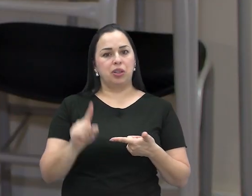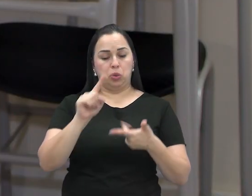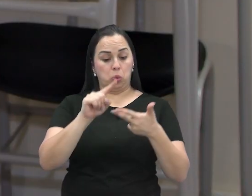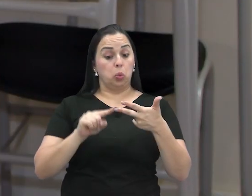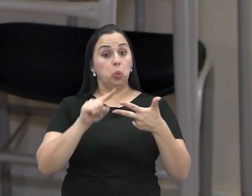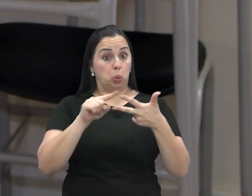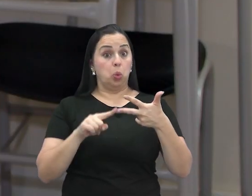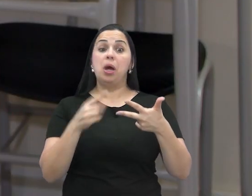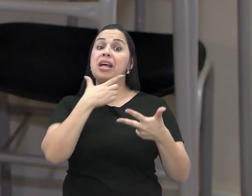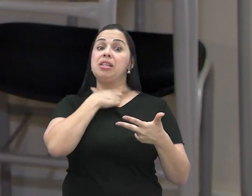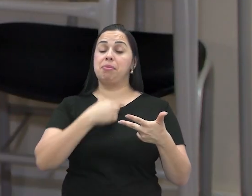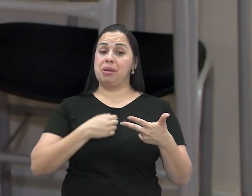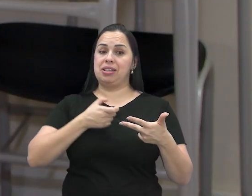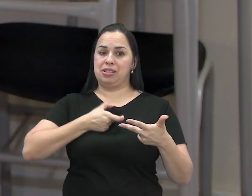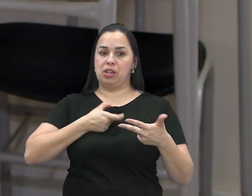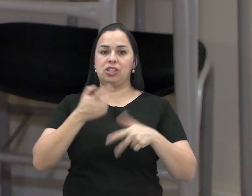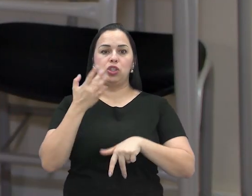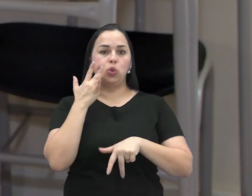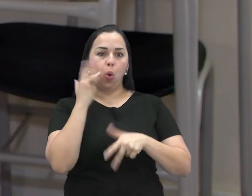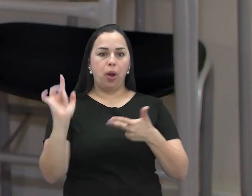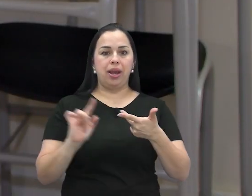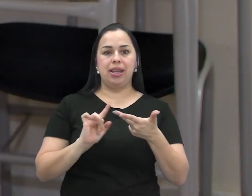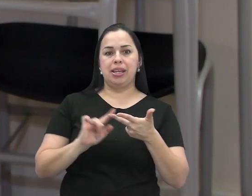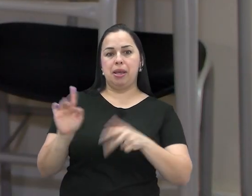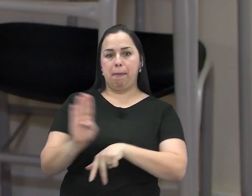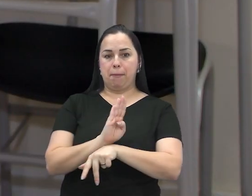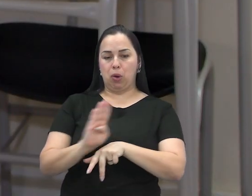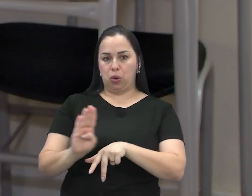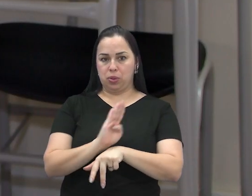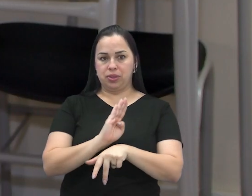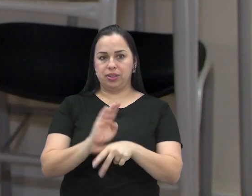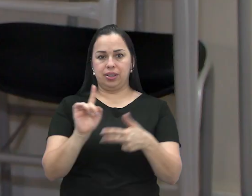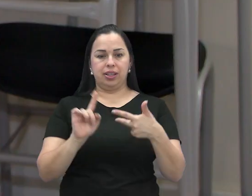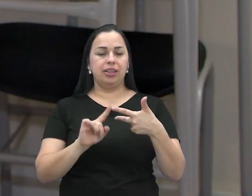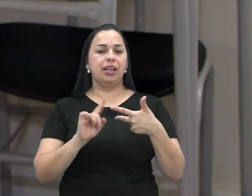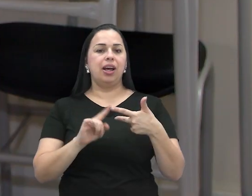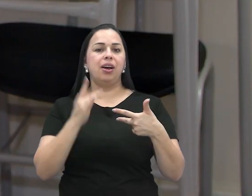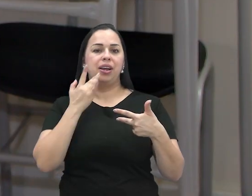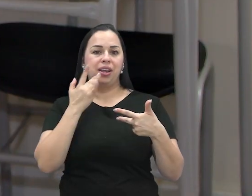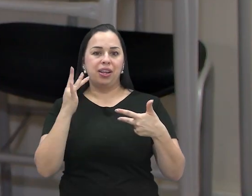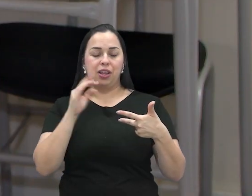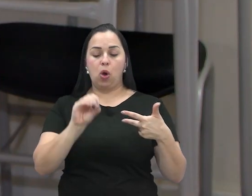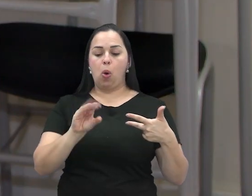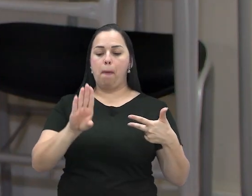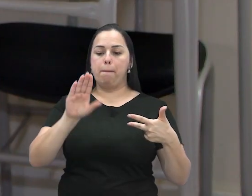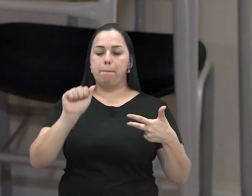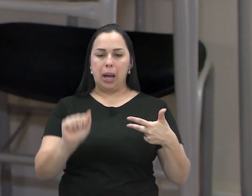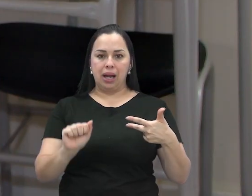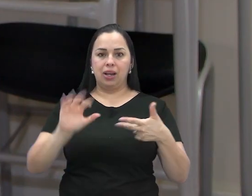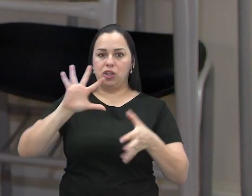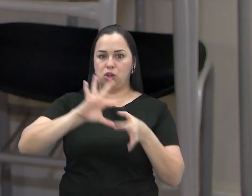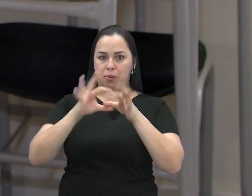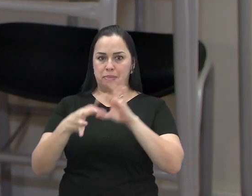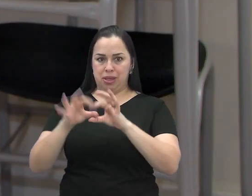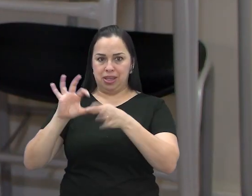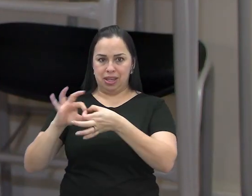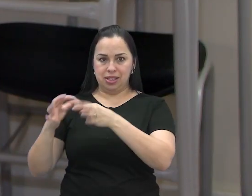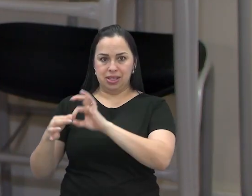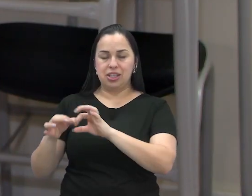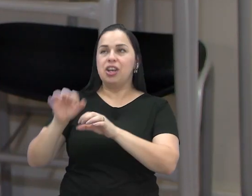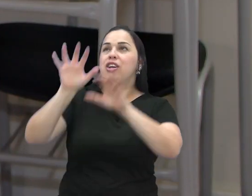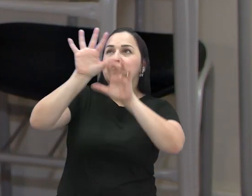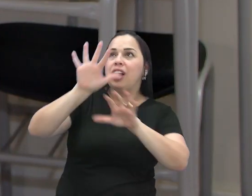ganhei 2 medalhas, uma de ouro e uma de bronze. Eu ganhei de ouro na OBA, que é a